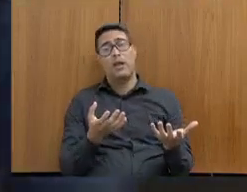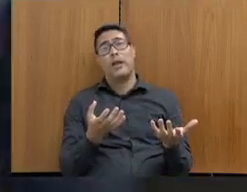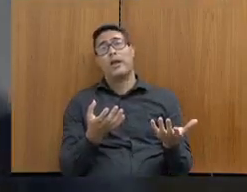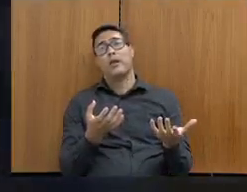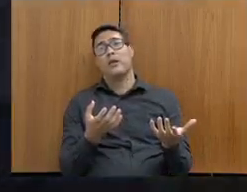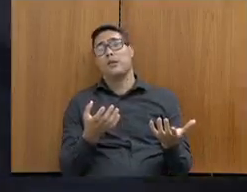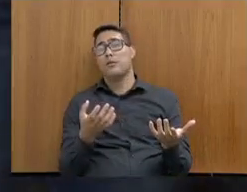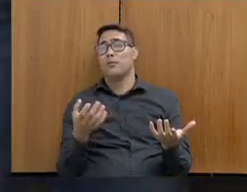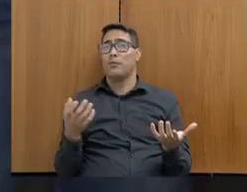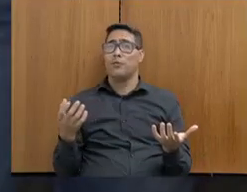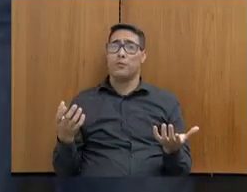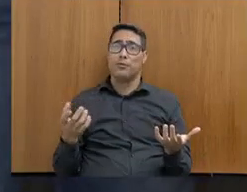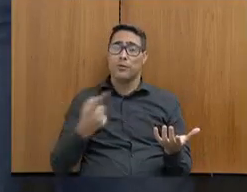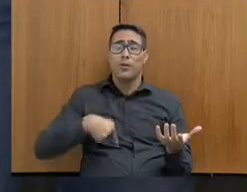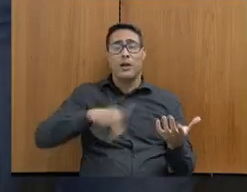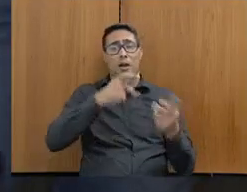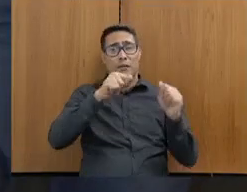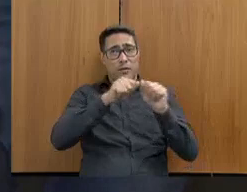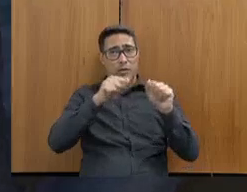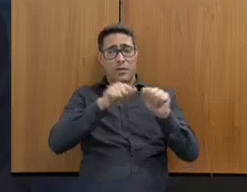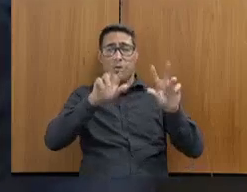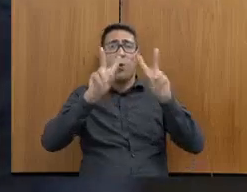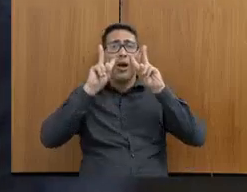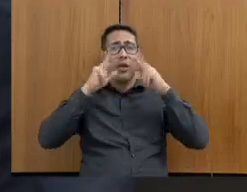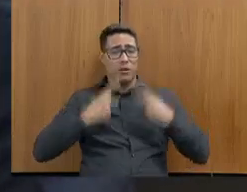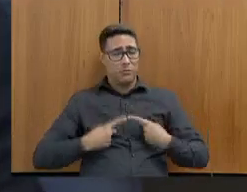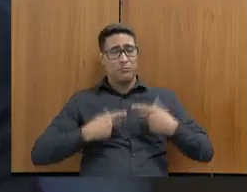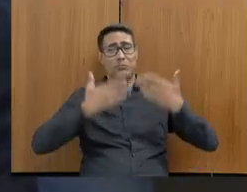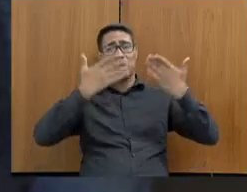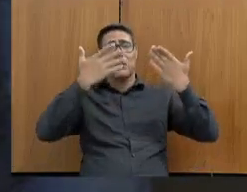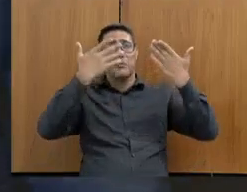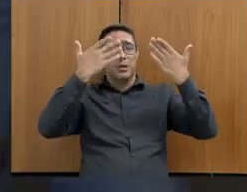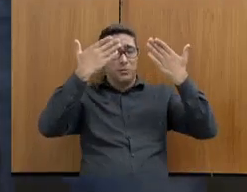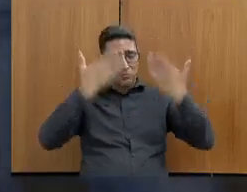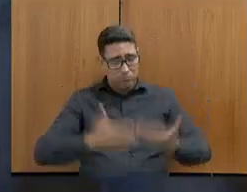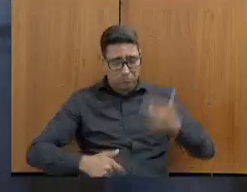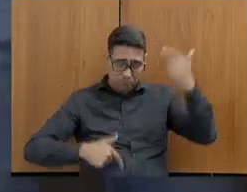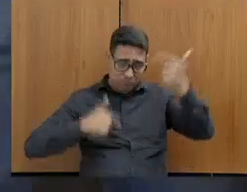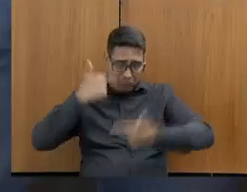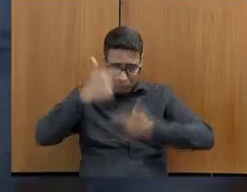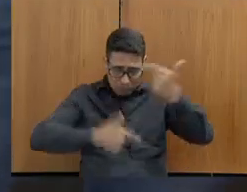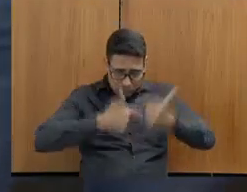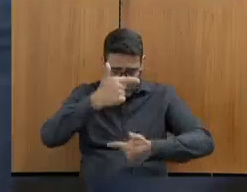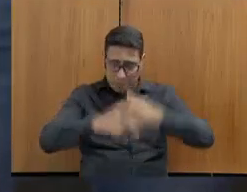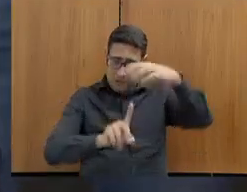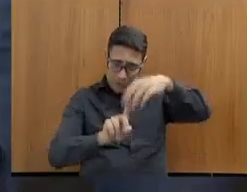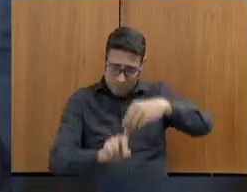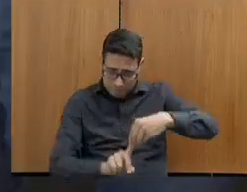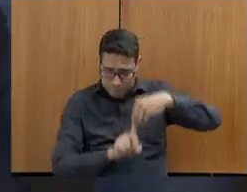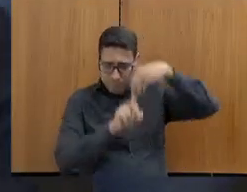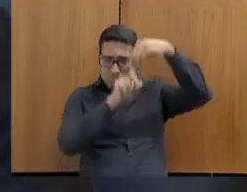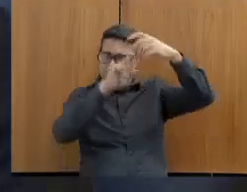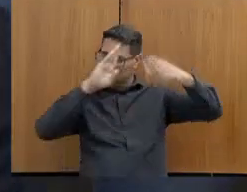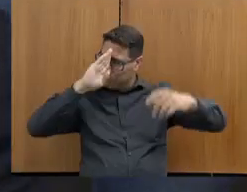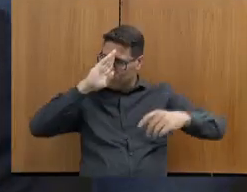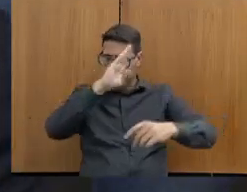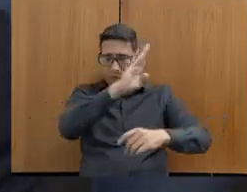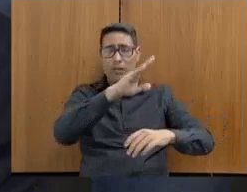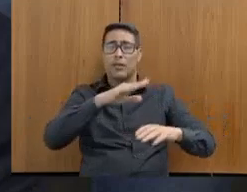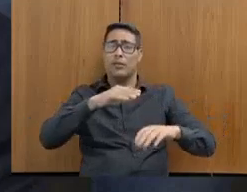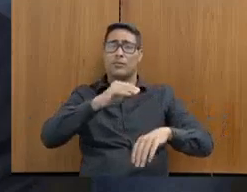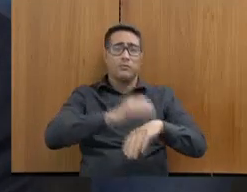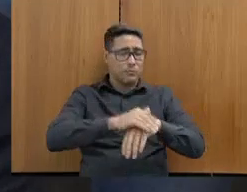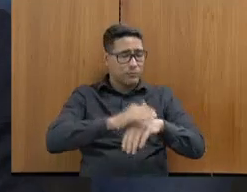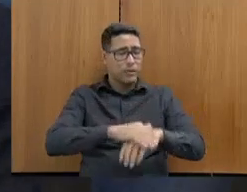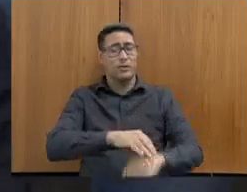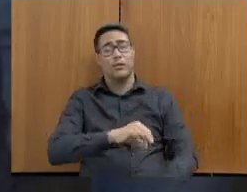fazer aqui uma saudação e um reconhecimento do trabalho primoroso da nossa Polícia Civil